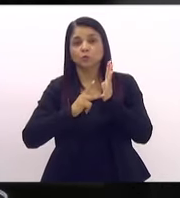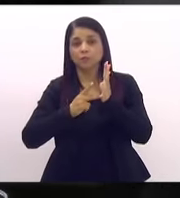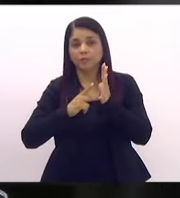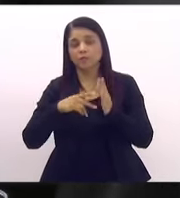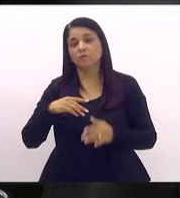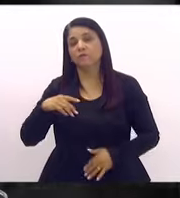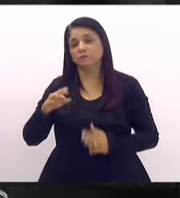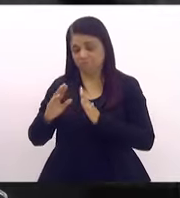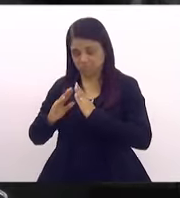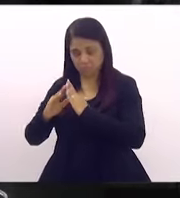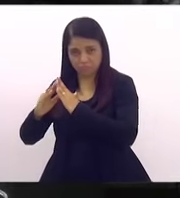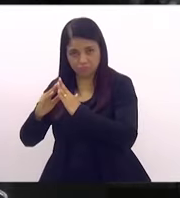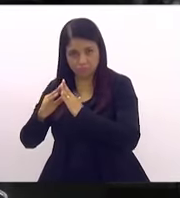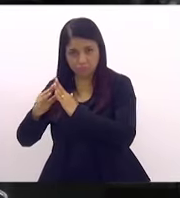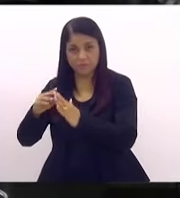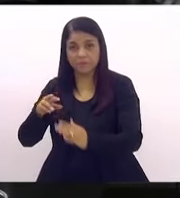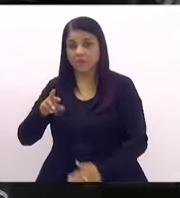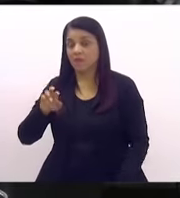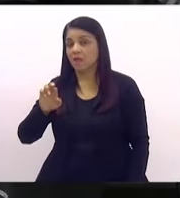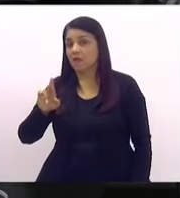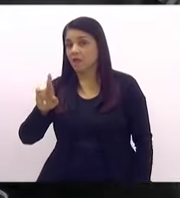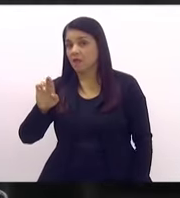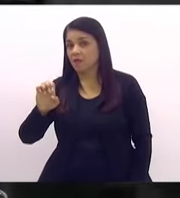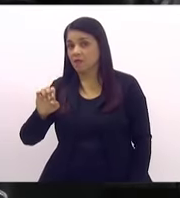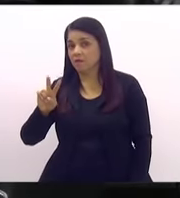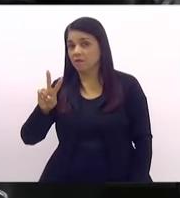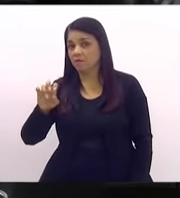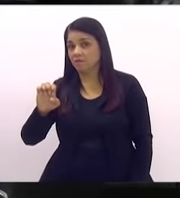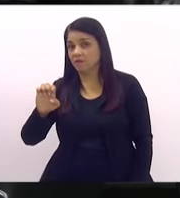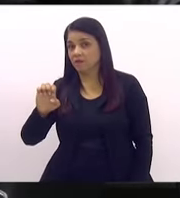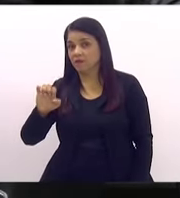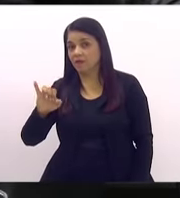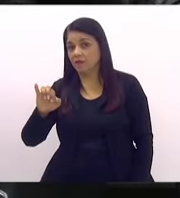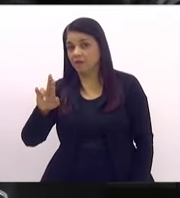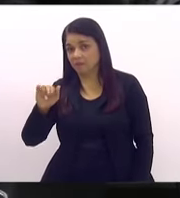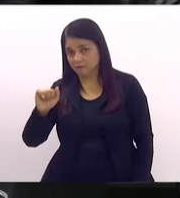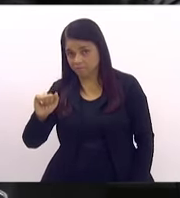E, nesse sentido, seria fundamental